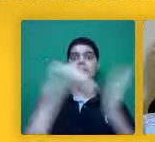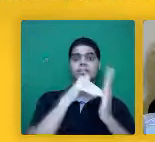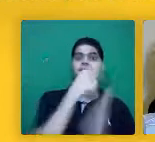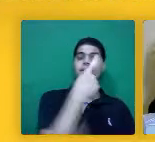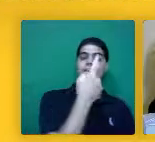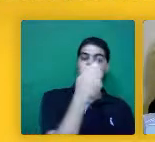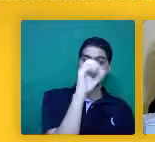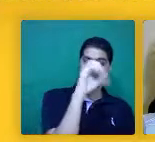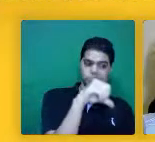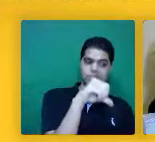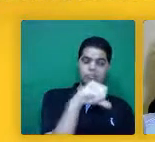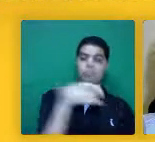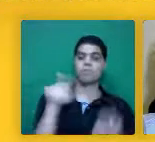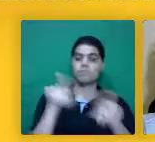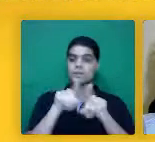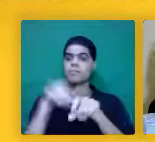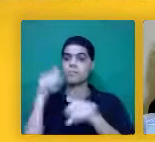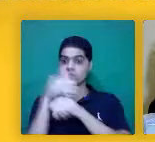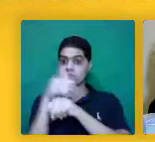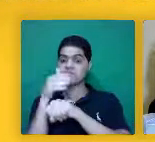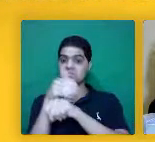dentro